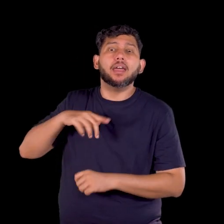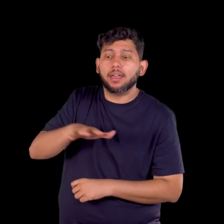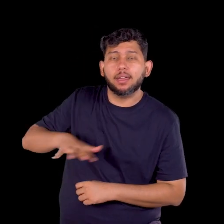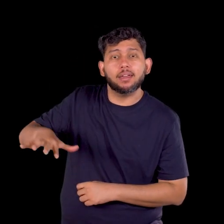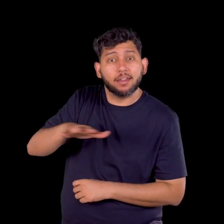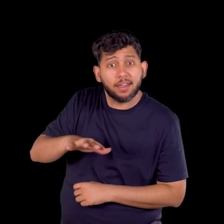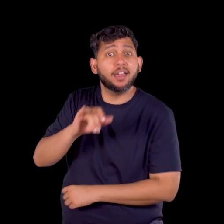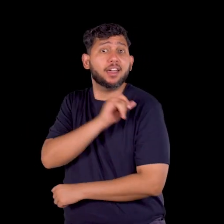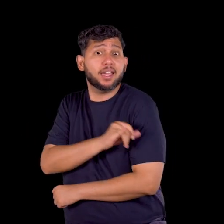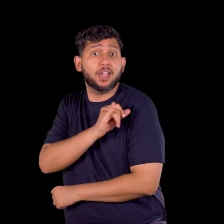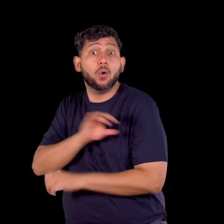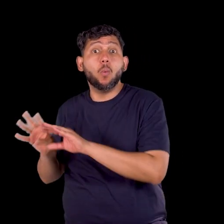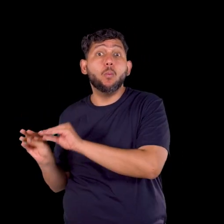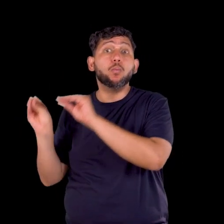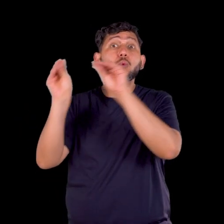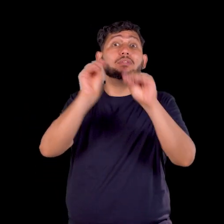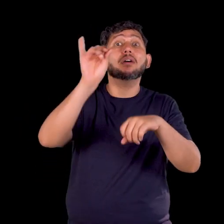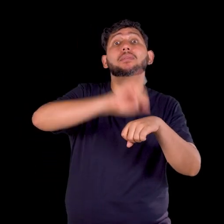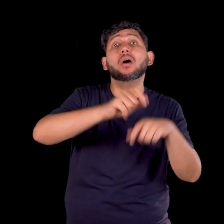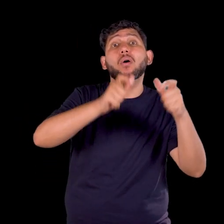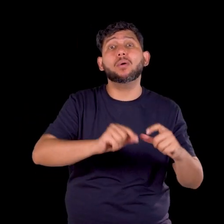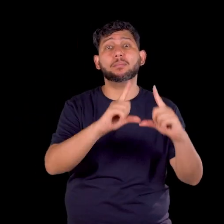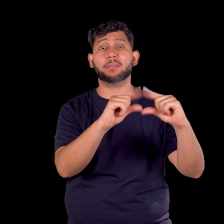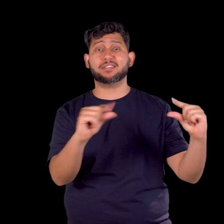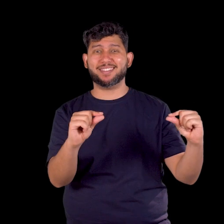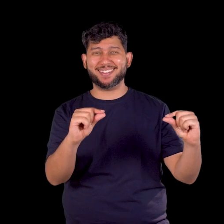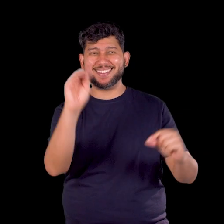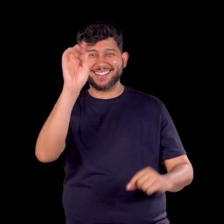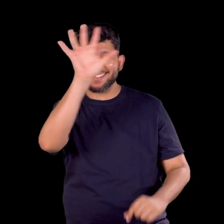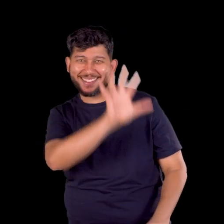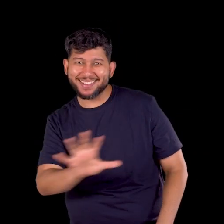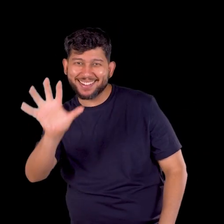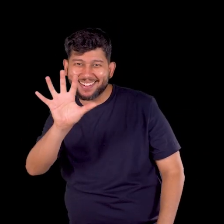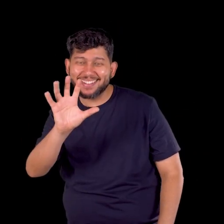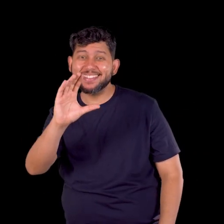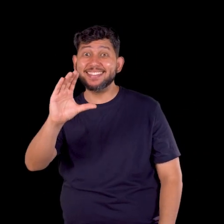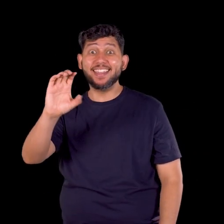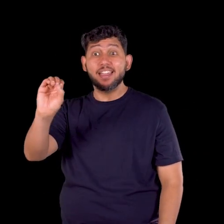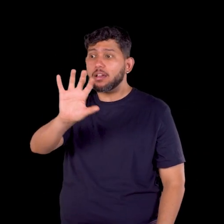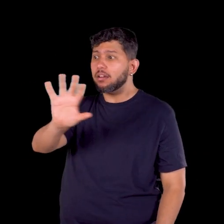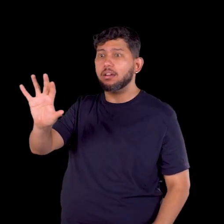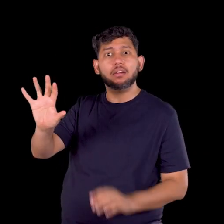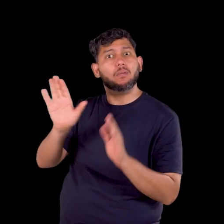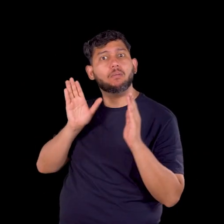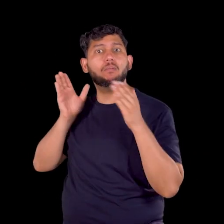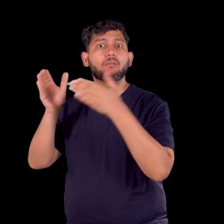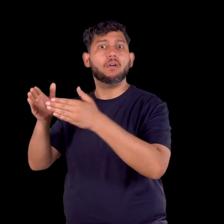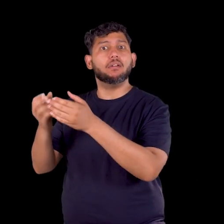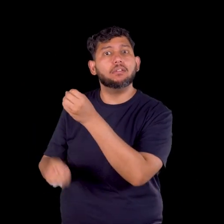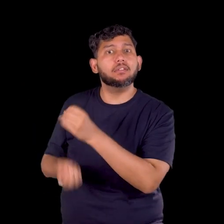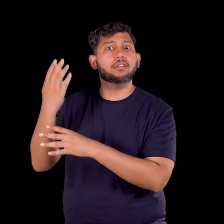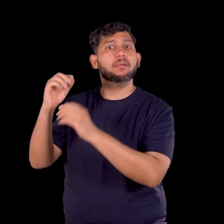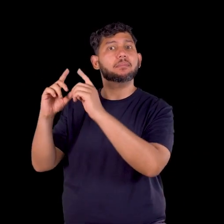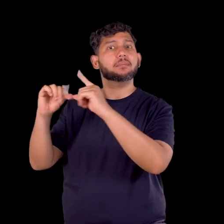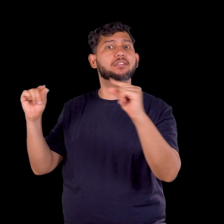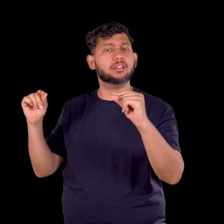que o centro do poder se deslocava para a região centro-oeste do país. A cidade foi toda planejada para favorecer o